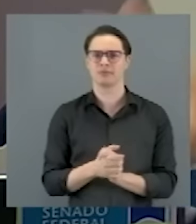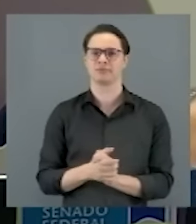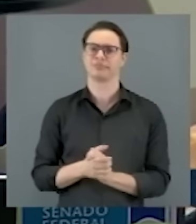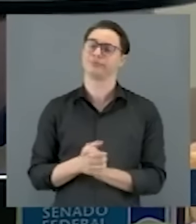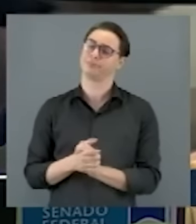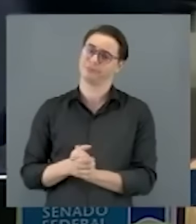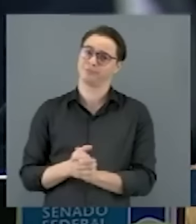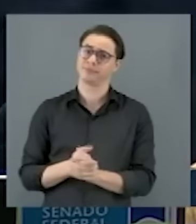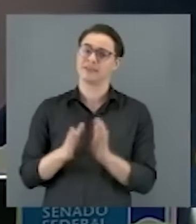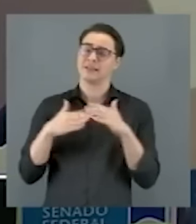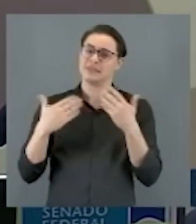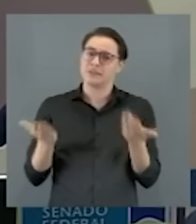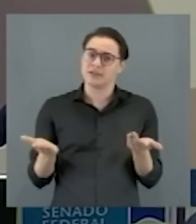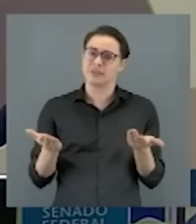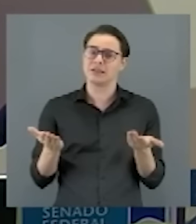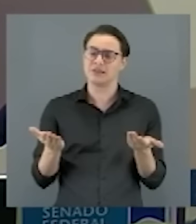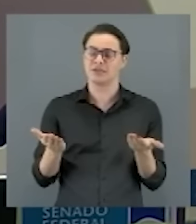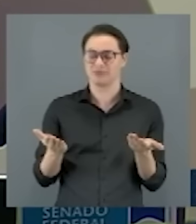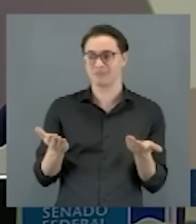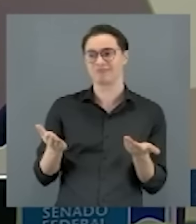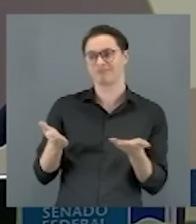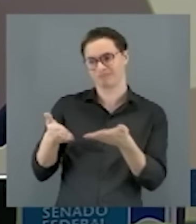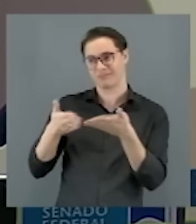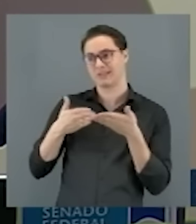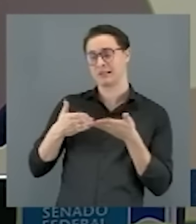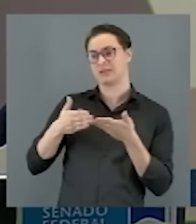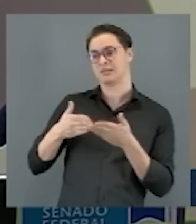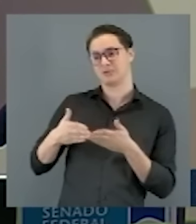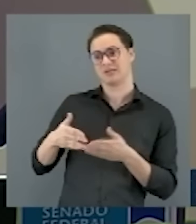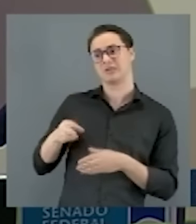E nesse caso, líder Jax Wagner,